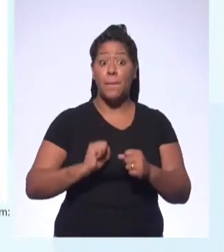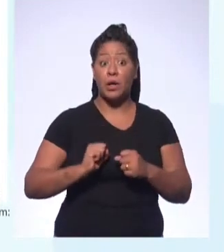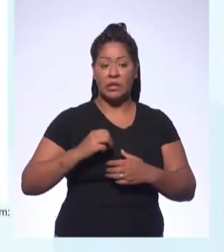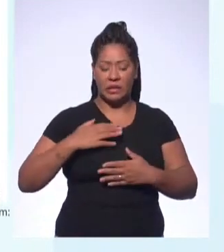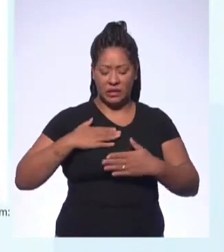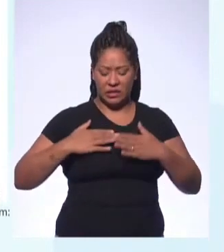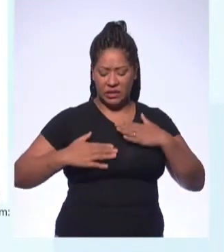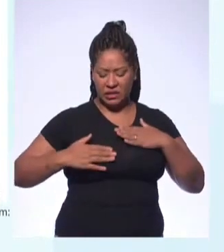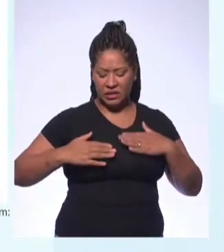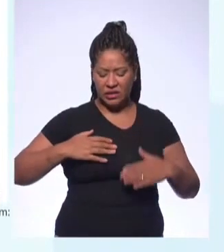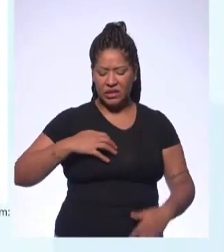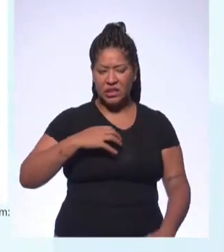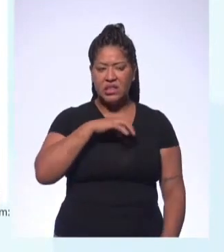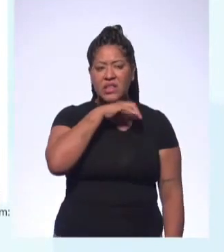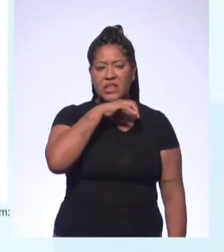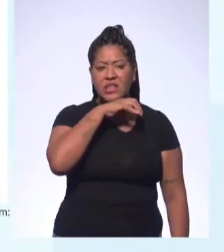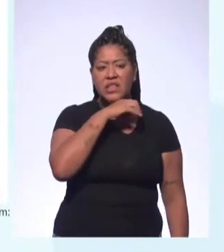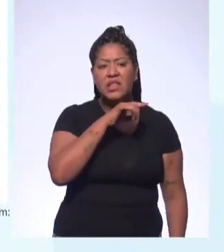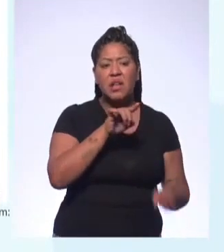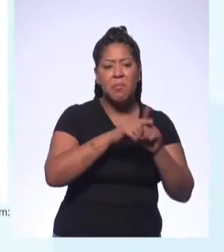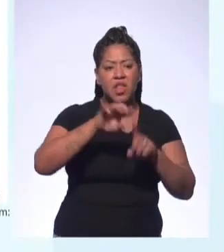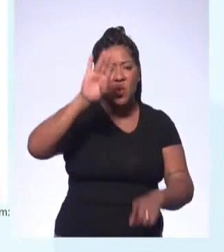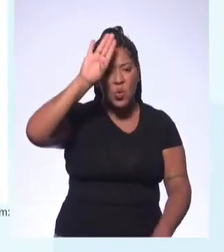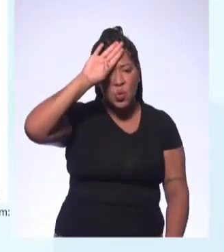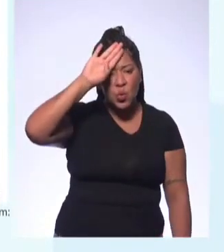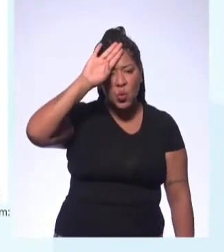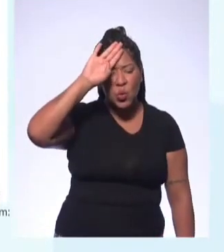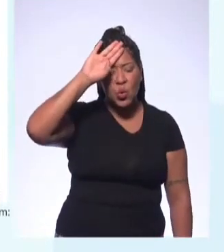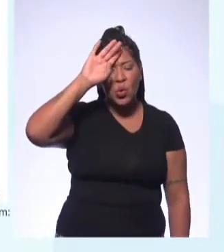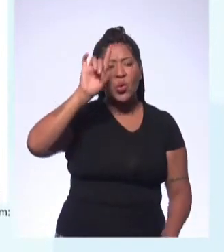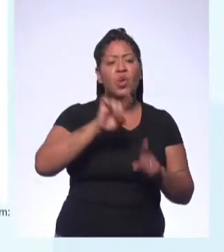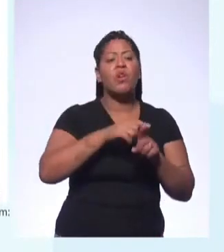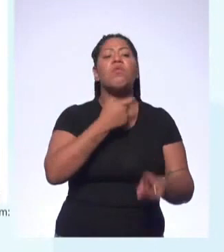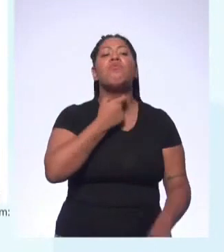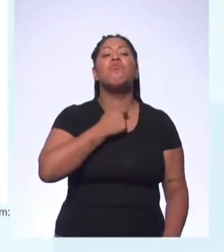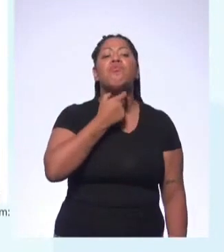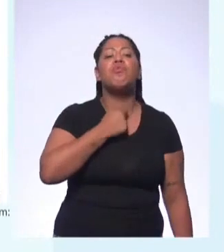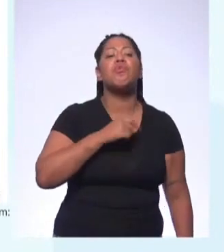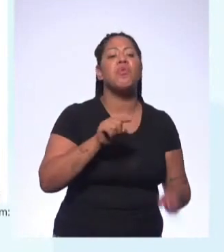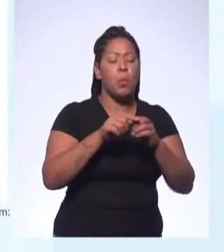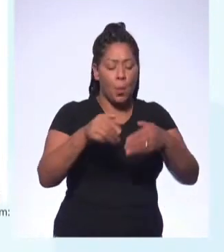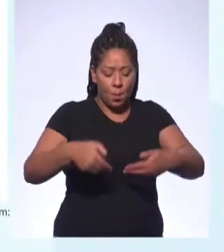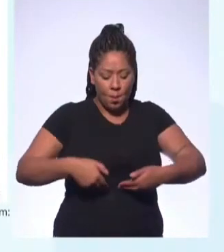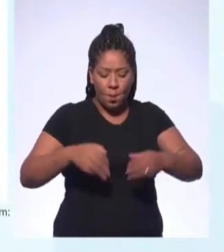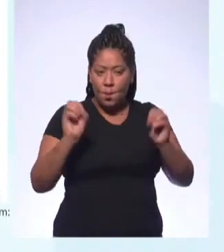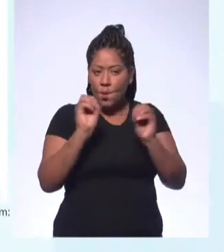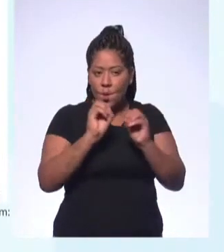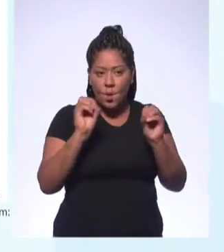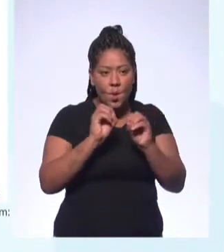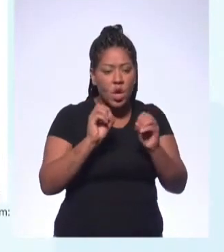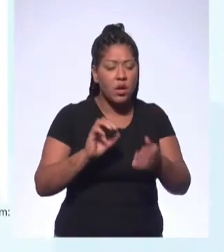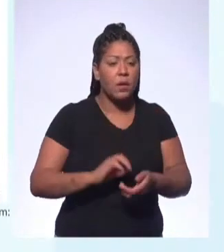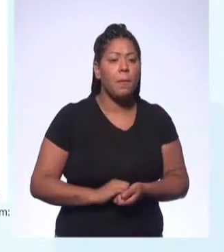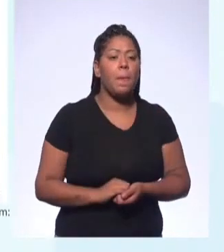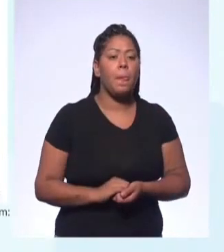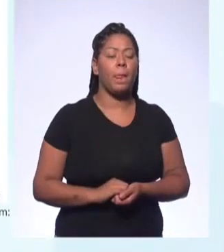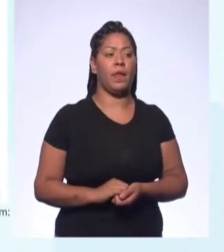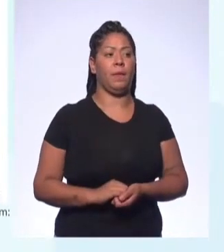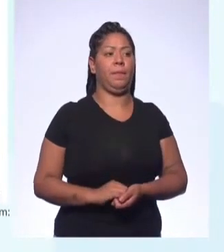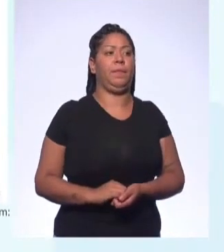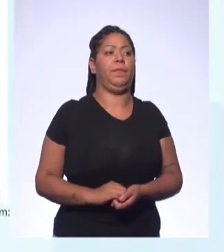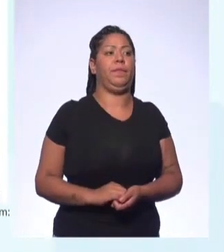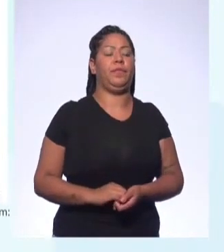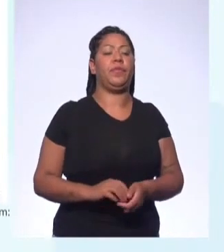mal-estar, pode causar dor de cabeça, febre baixa, anorexia, perda de apetite, perda de força física, né? Astenia,